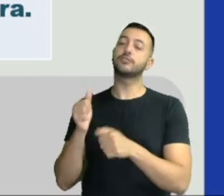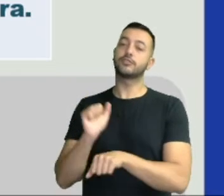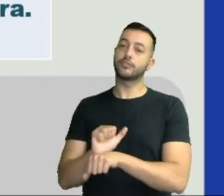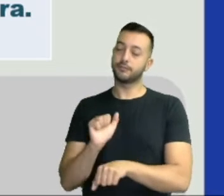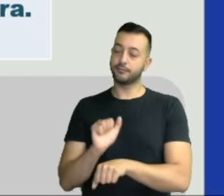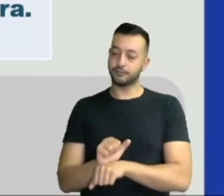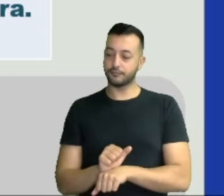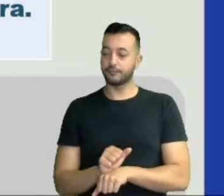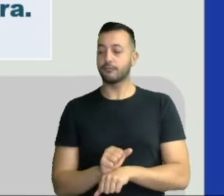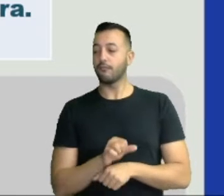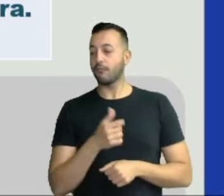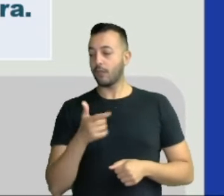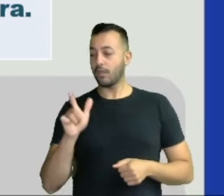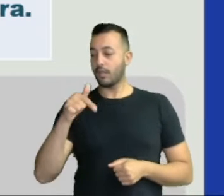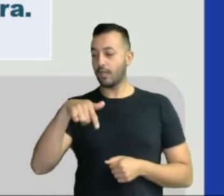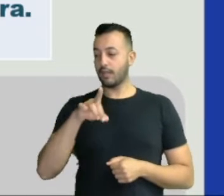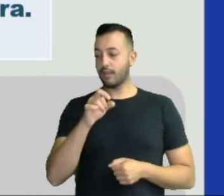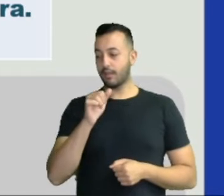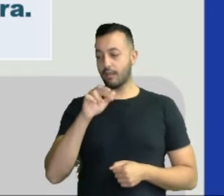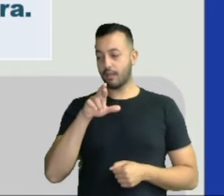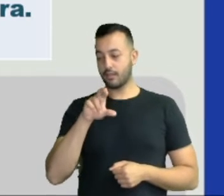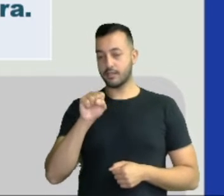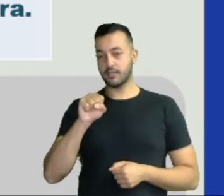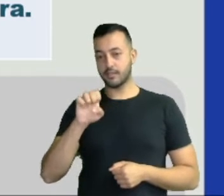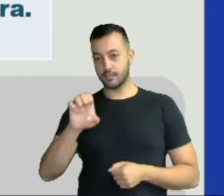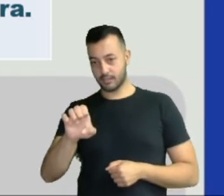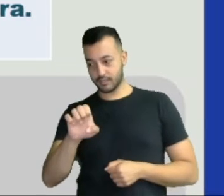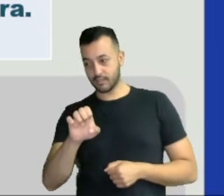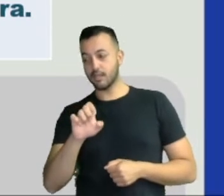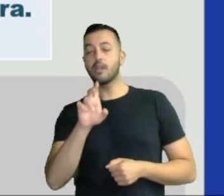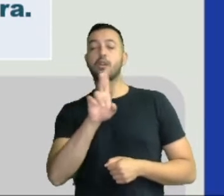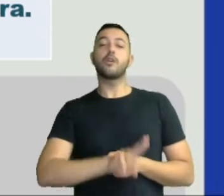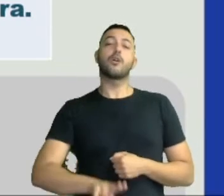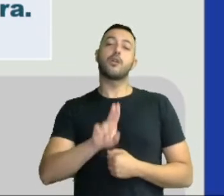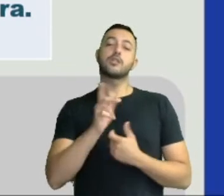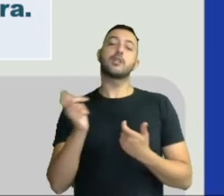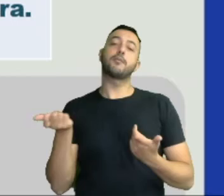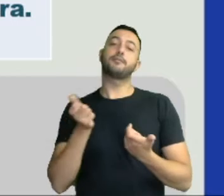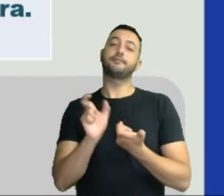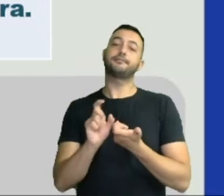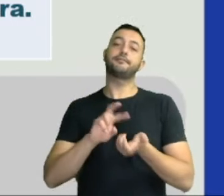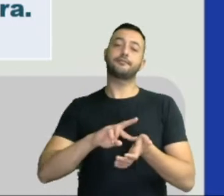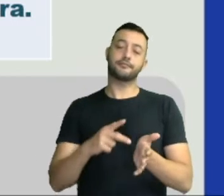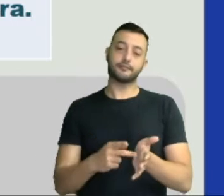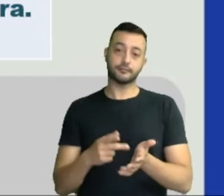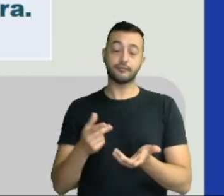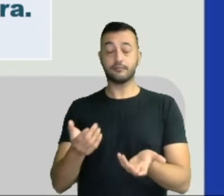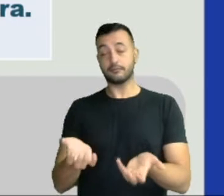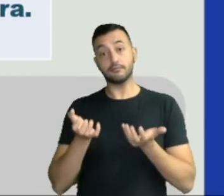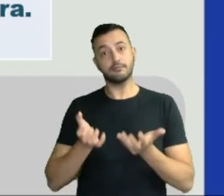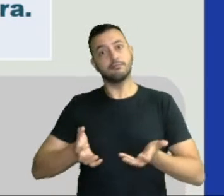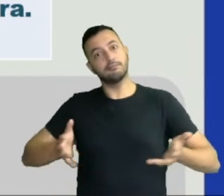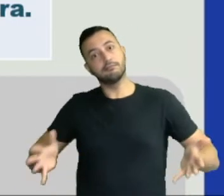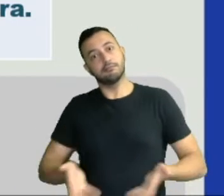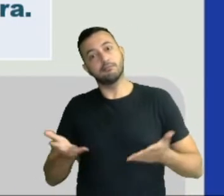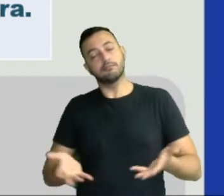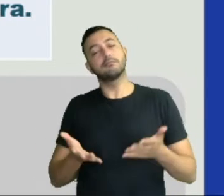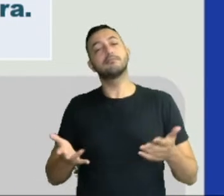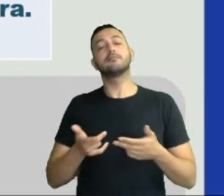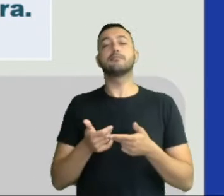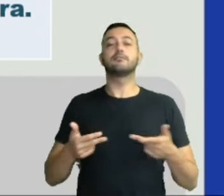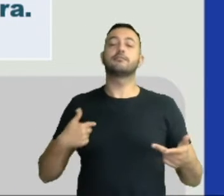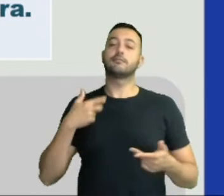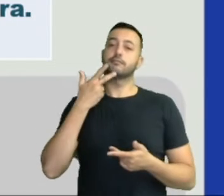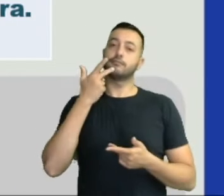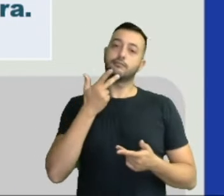esperando. Quedar-se, quando a gente usa na forma pronominal, significa que a gente quer dar ênfase àquilo que a gente